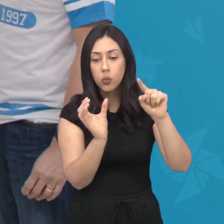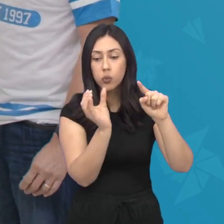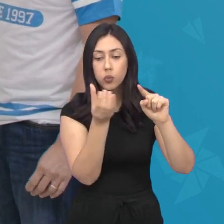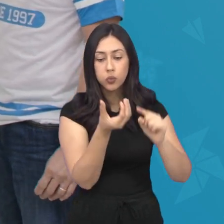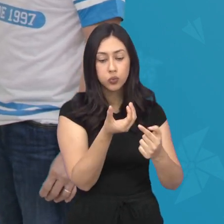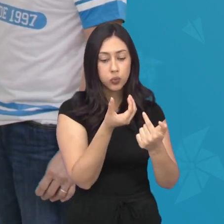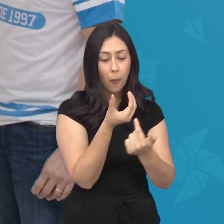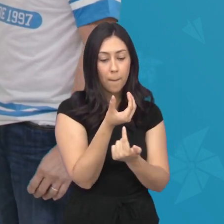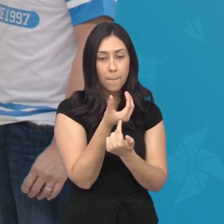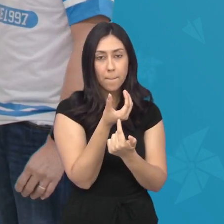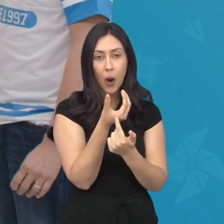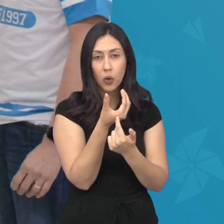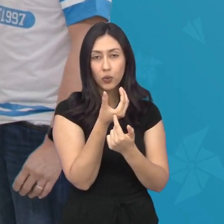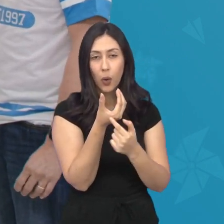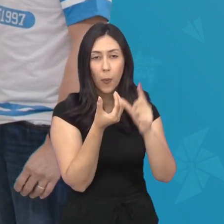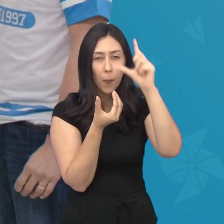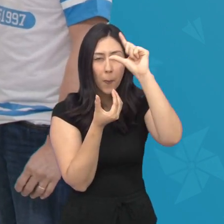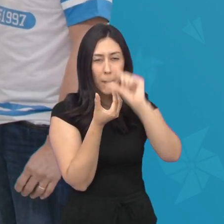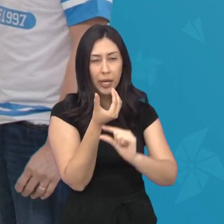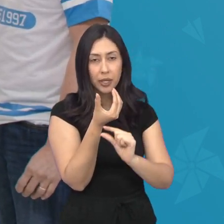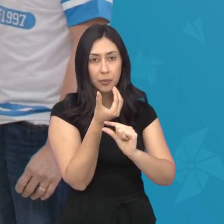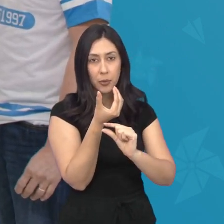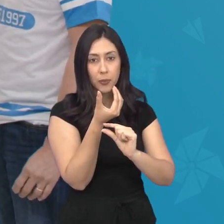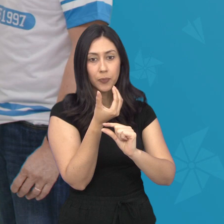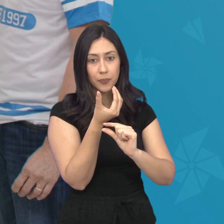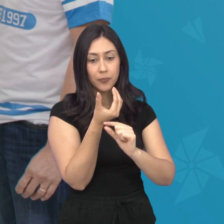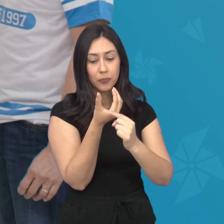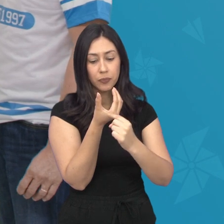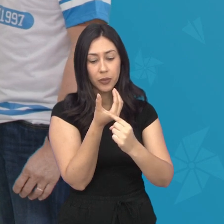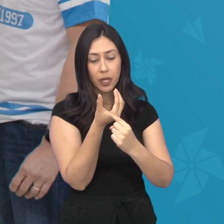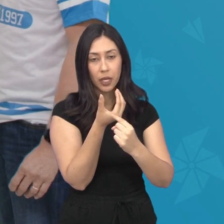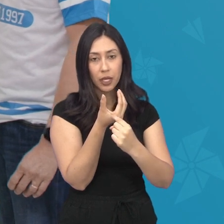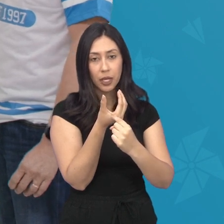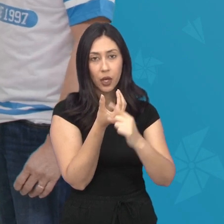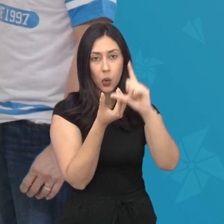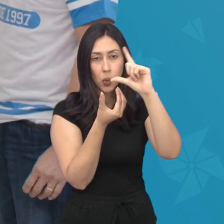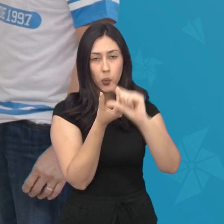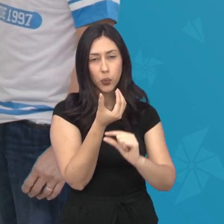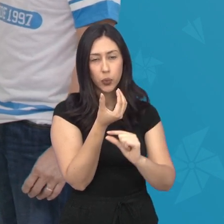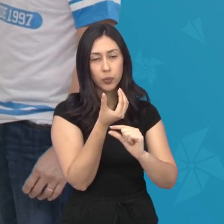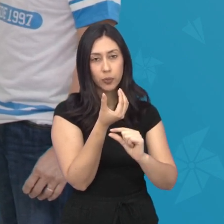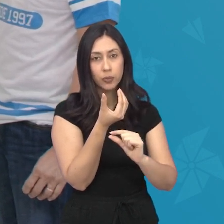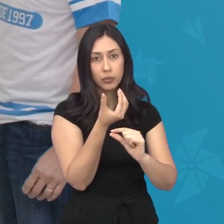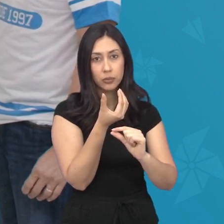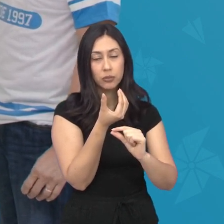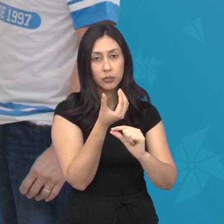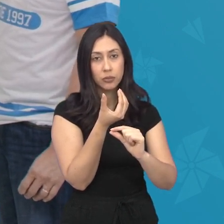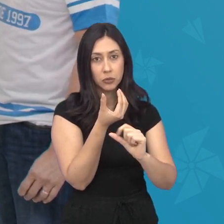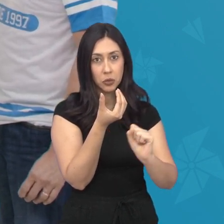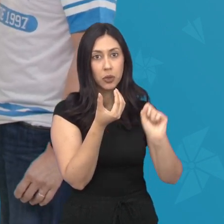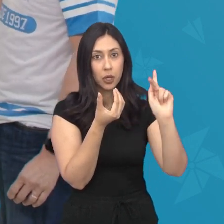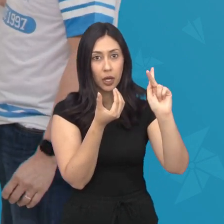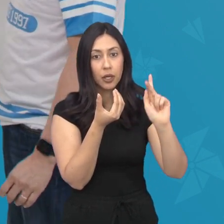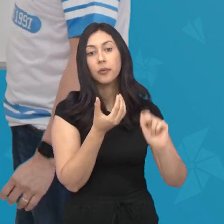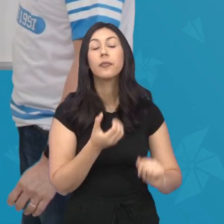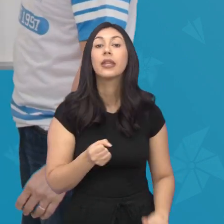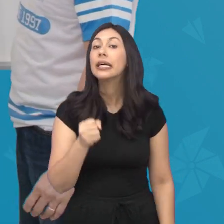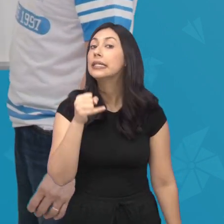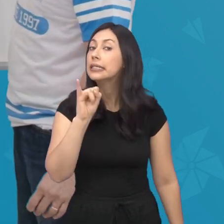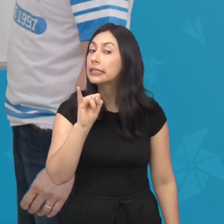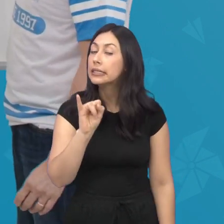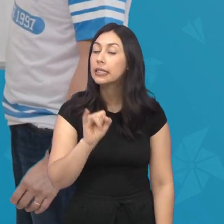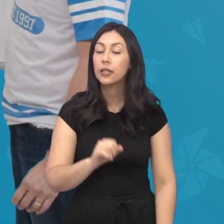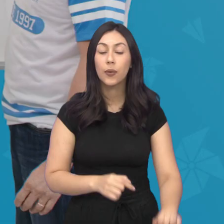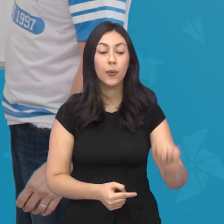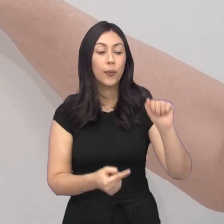O que quer dizer que tem um mínimo? Tem um valor aqui que vai ser o menor valor da função. Ok? Se o